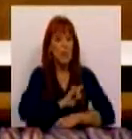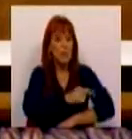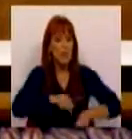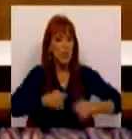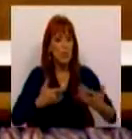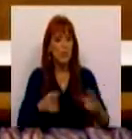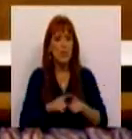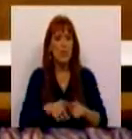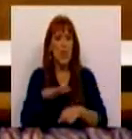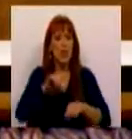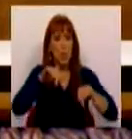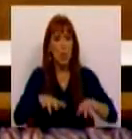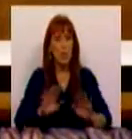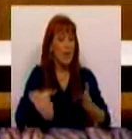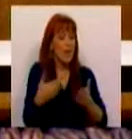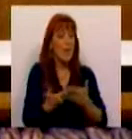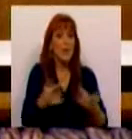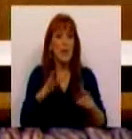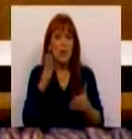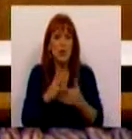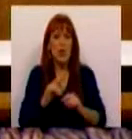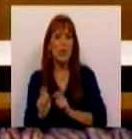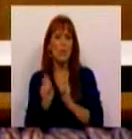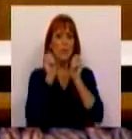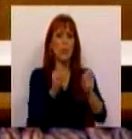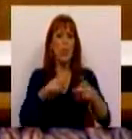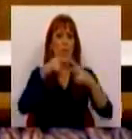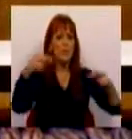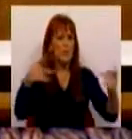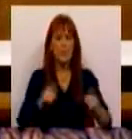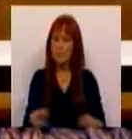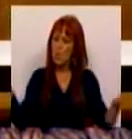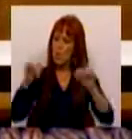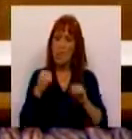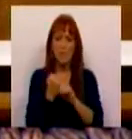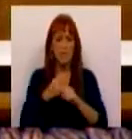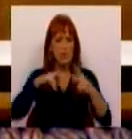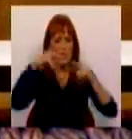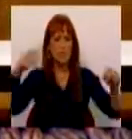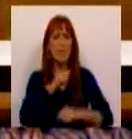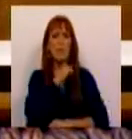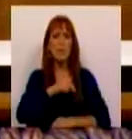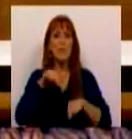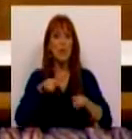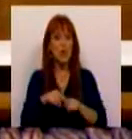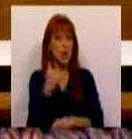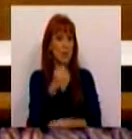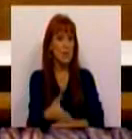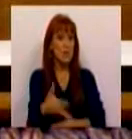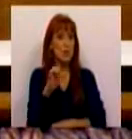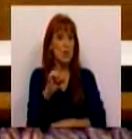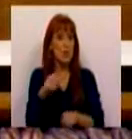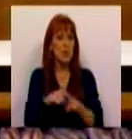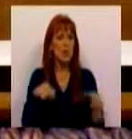próprios em domínios hoje que são atribuídos por mera delegação municipal. O novo papel das autarquias permitirá, assim, em